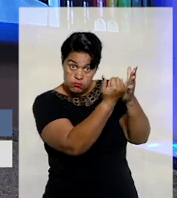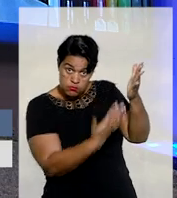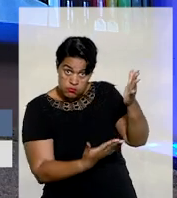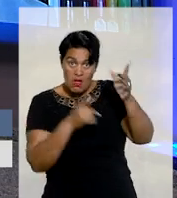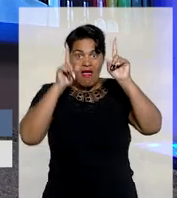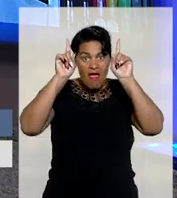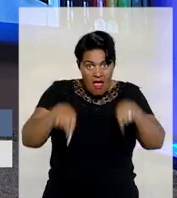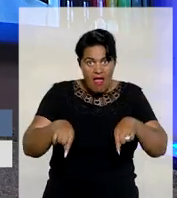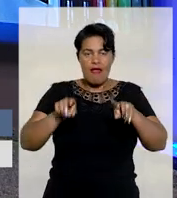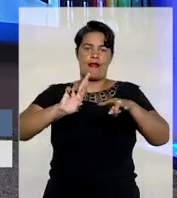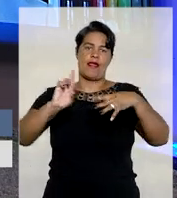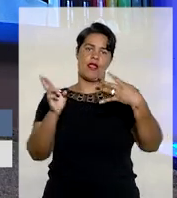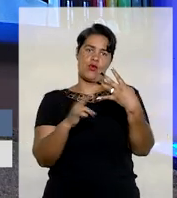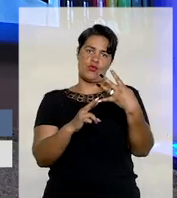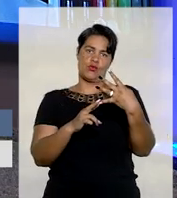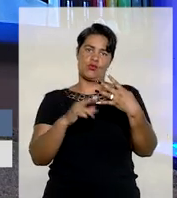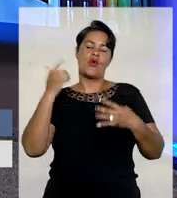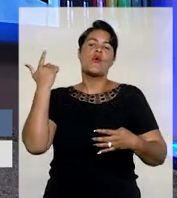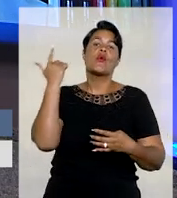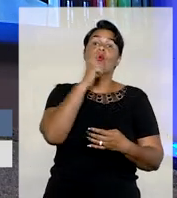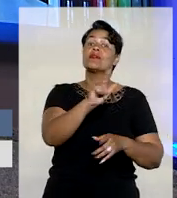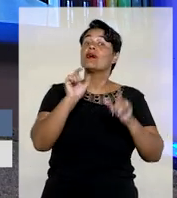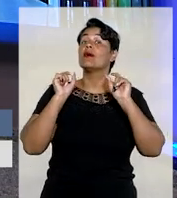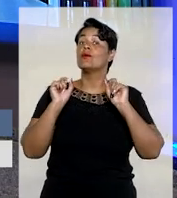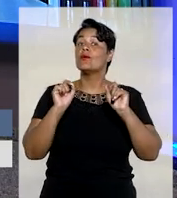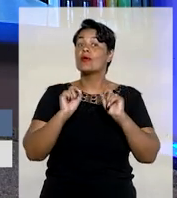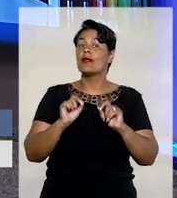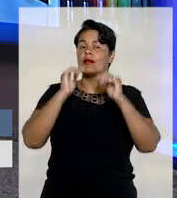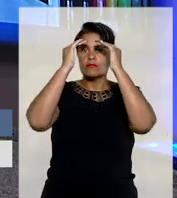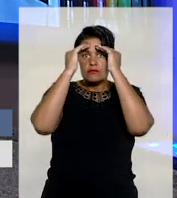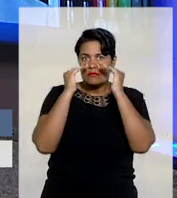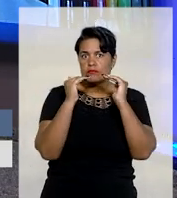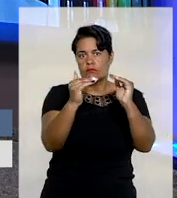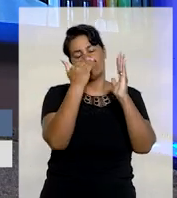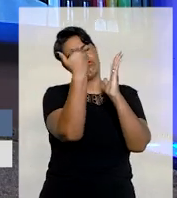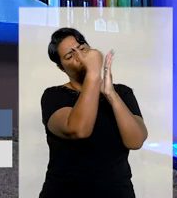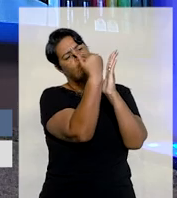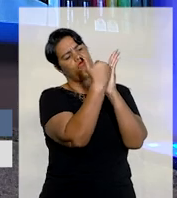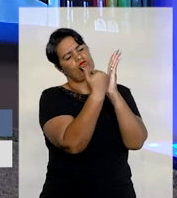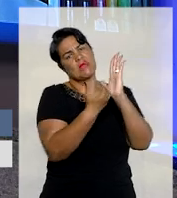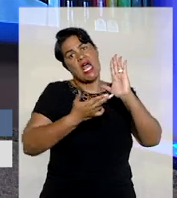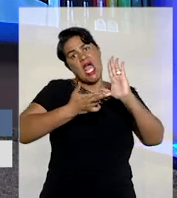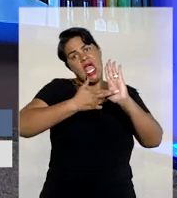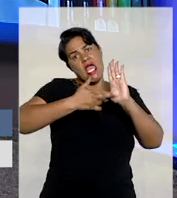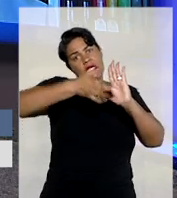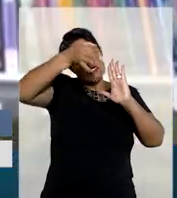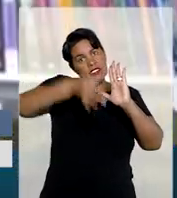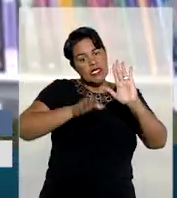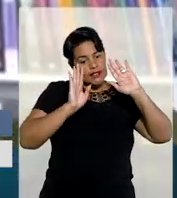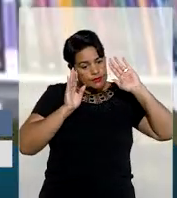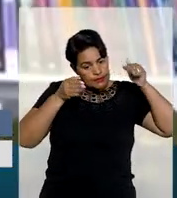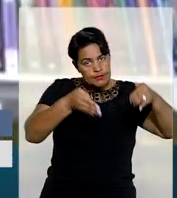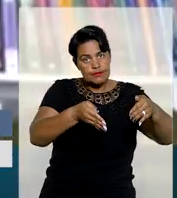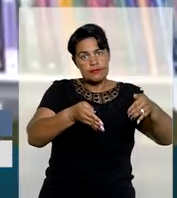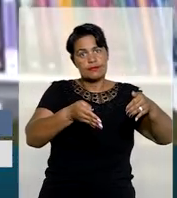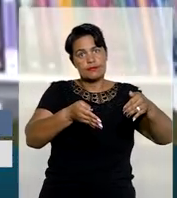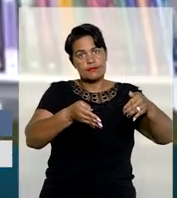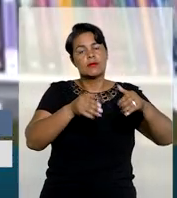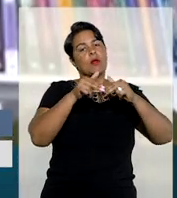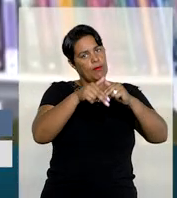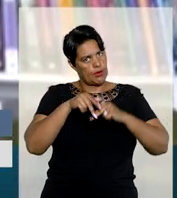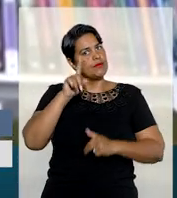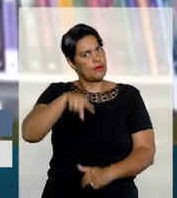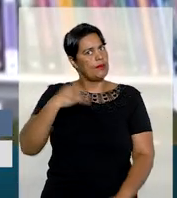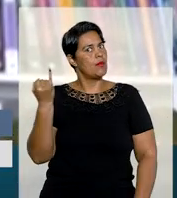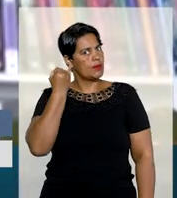como recurso, nós abrimos aí espaço para a aplicação de uma série de princípios, de uma série de regras que são aplicáveis somente às espécies recursais.